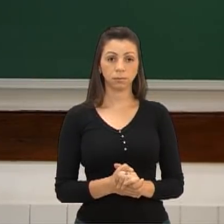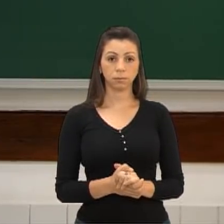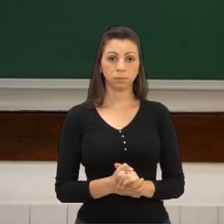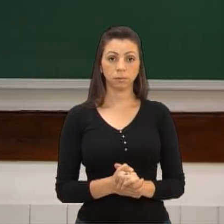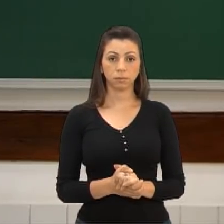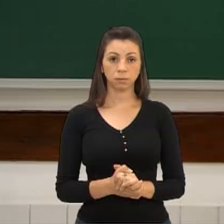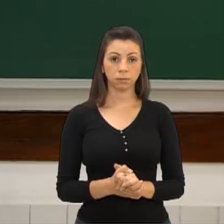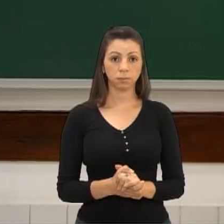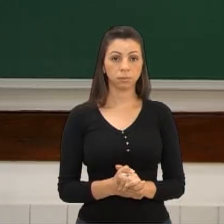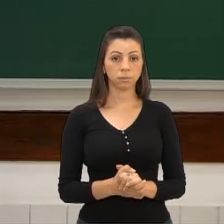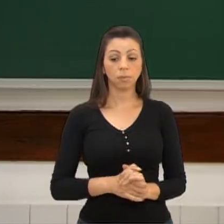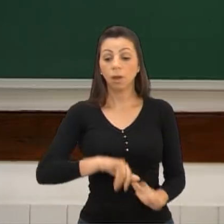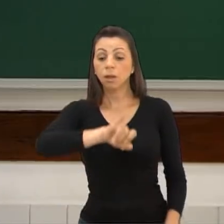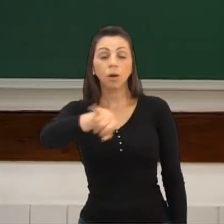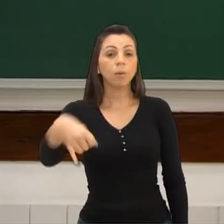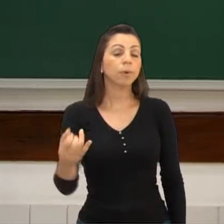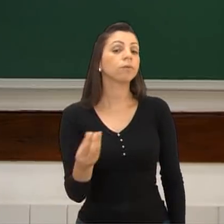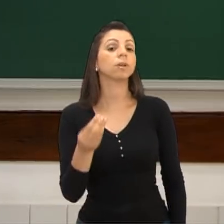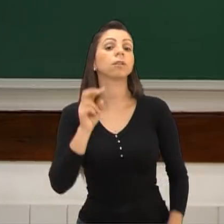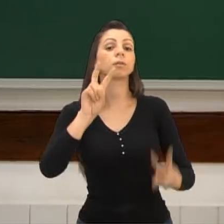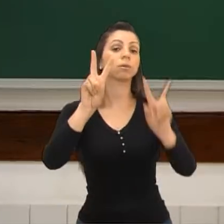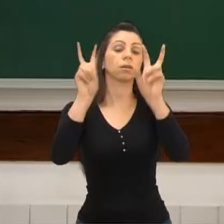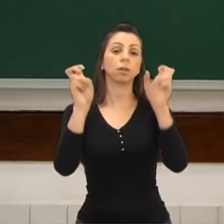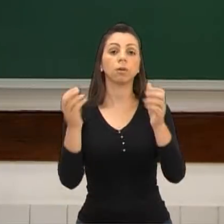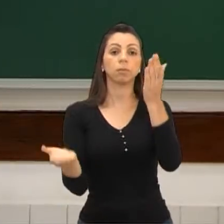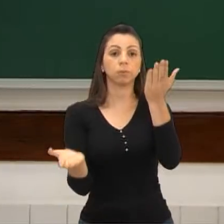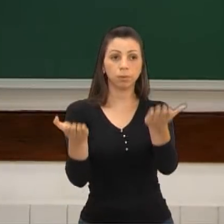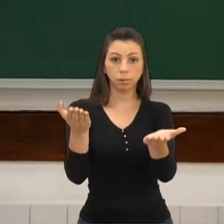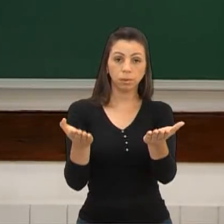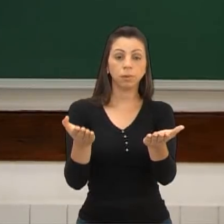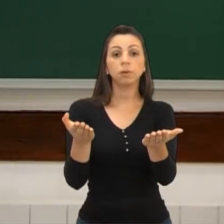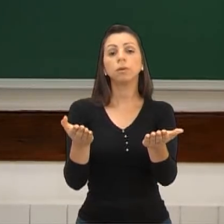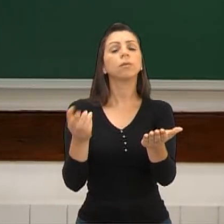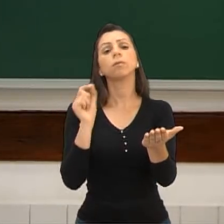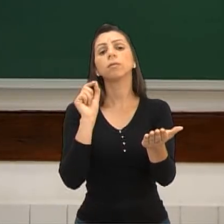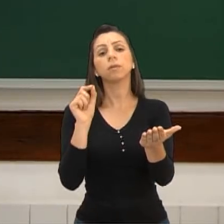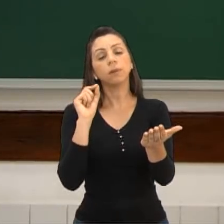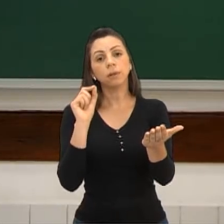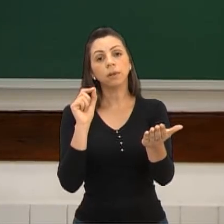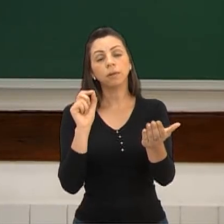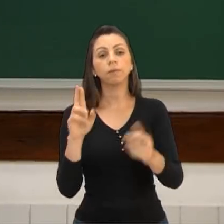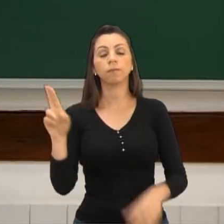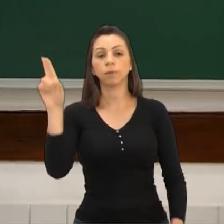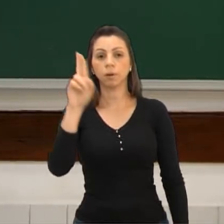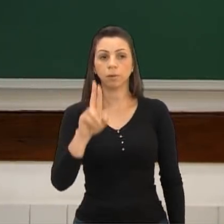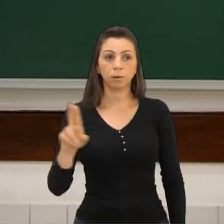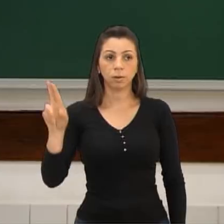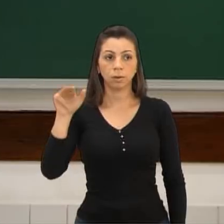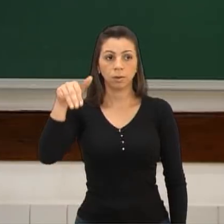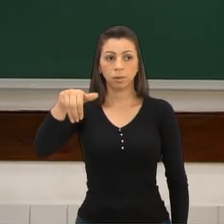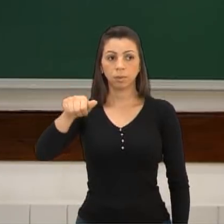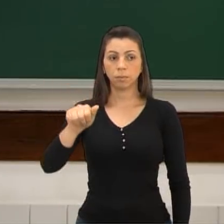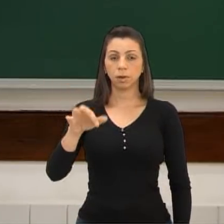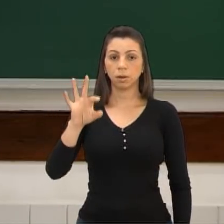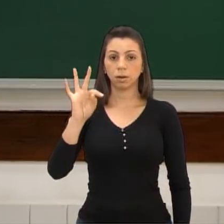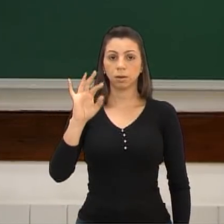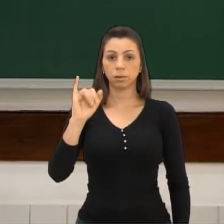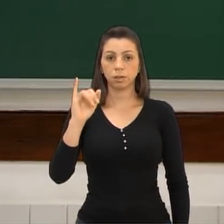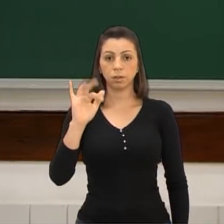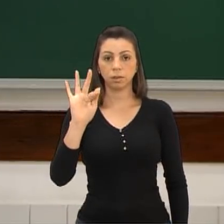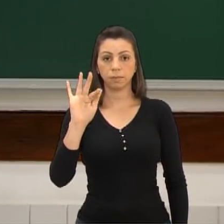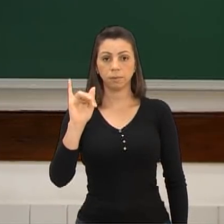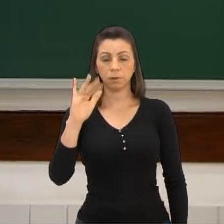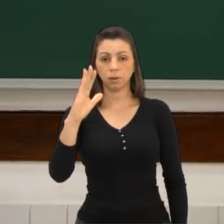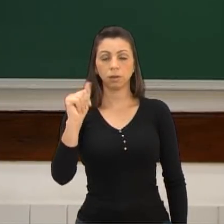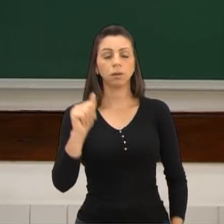Aproveitando essa questão, esse assunto de proporcionalidade, agora nós vamos usar a ferramenta Matific para